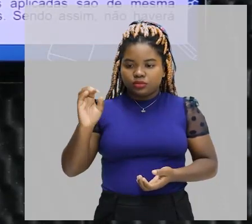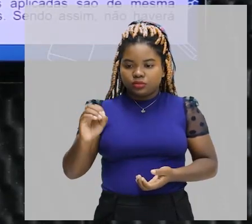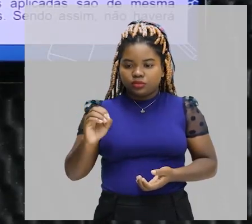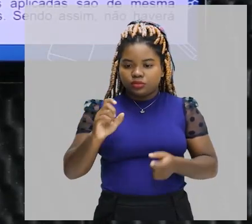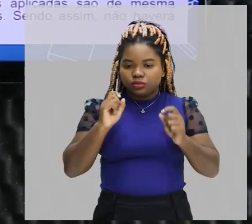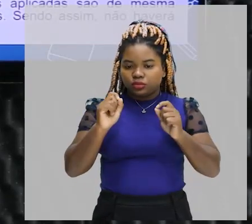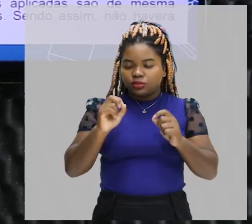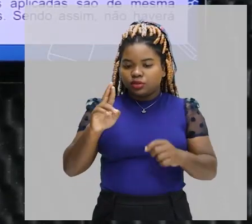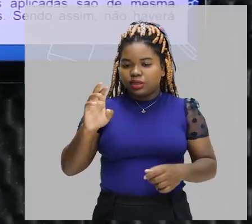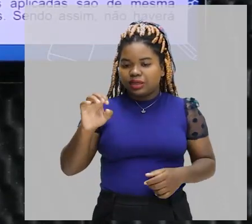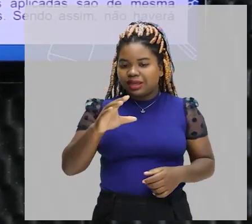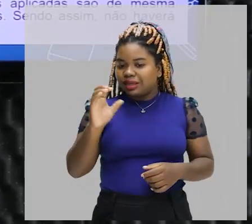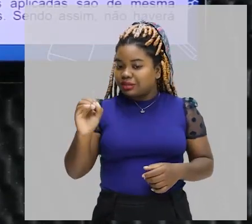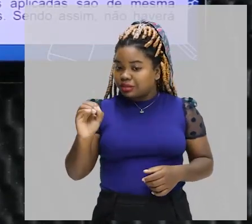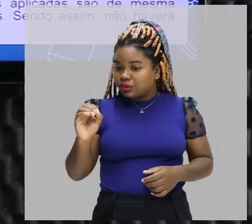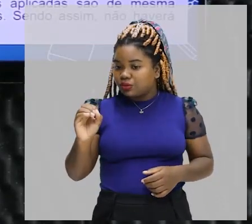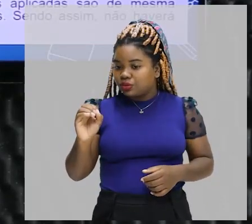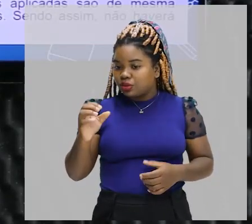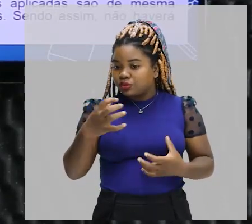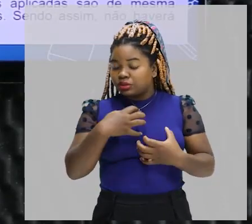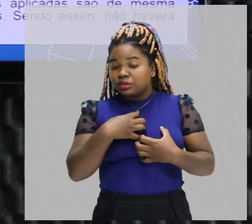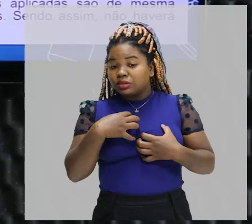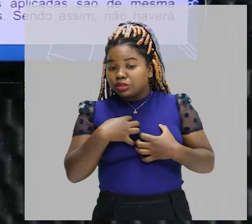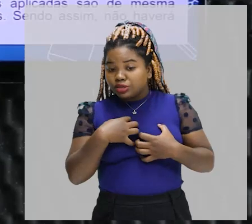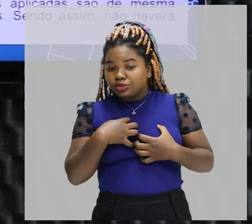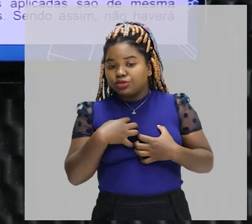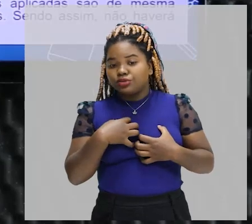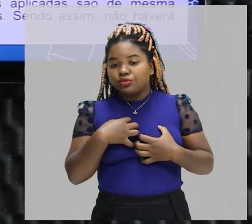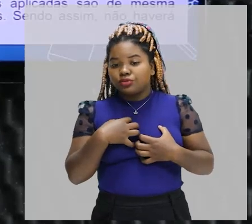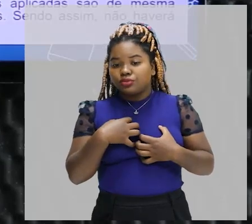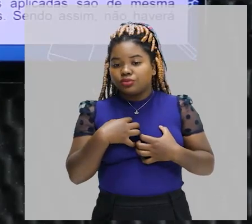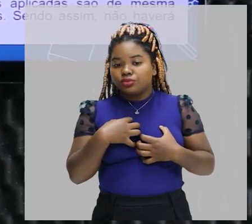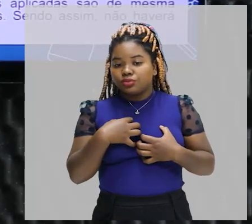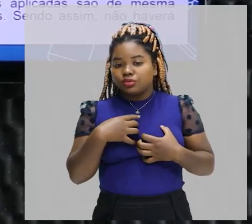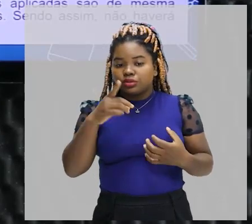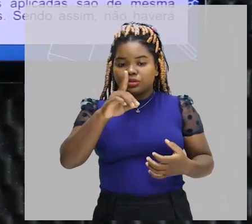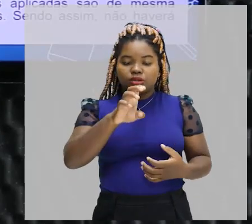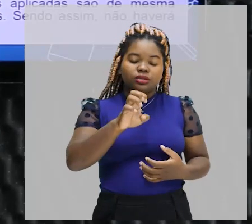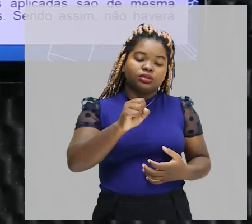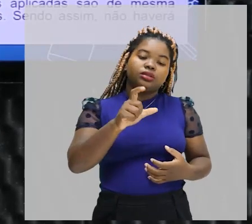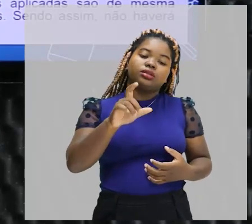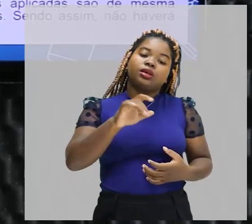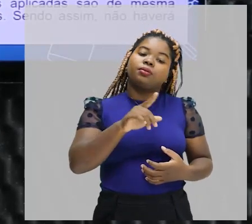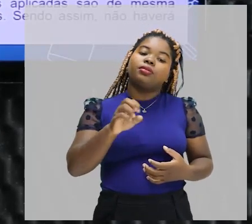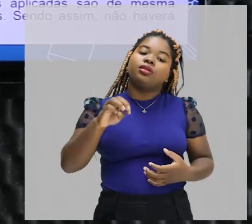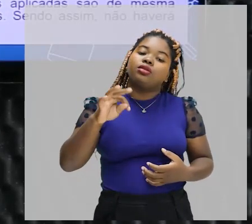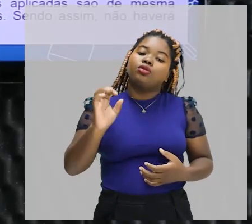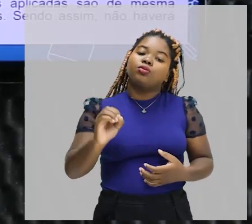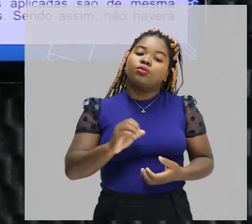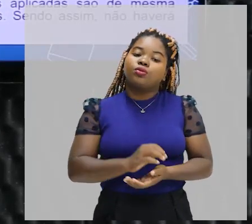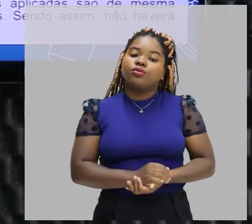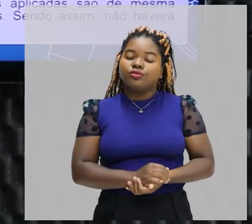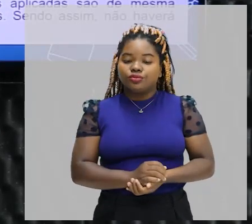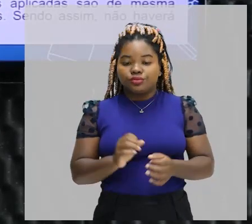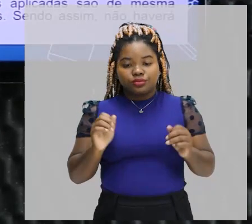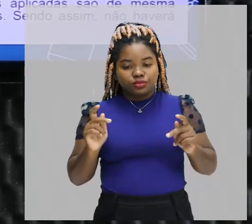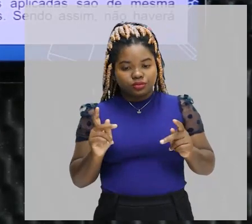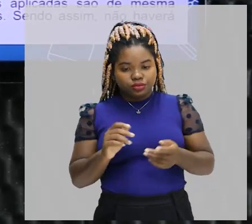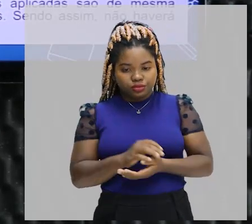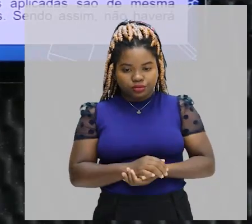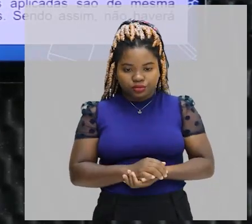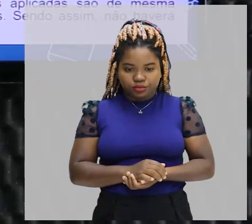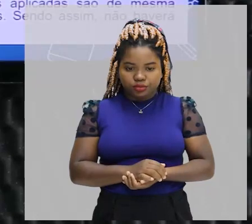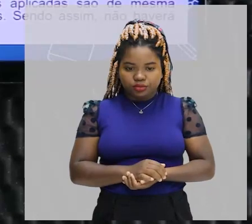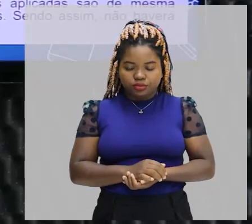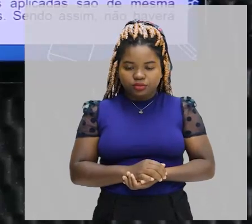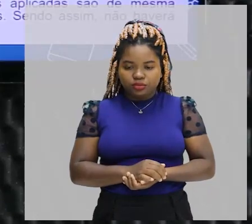ser uma reação ao sentido desse deslizamento, tá ok? Então,